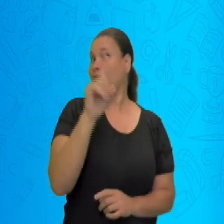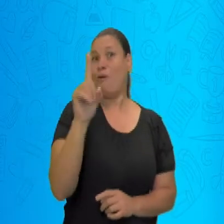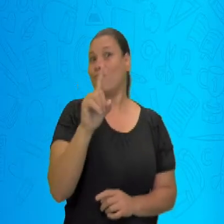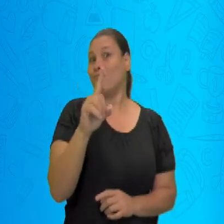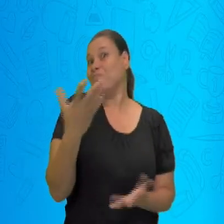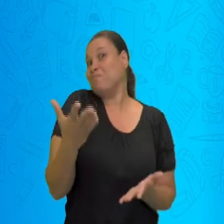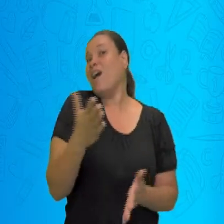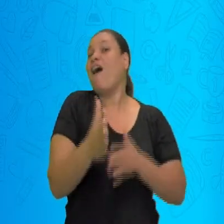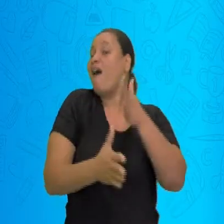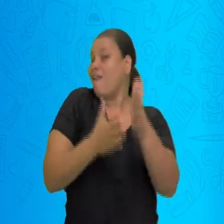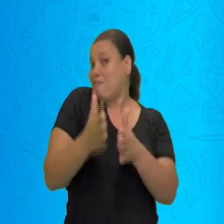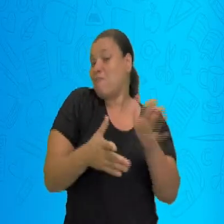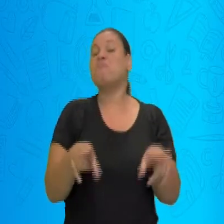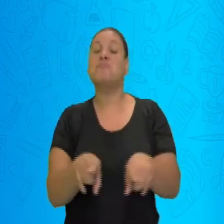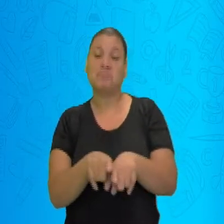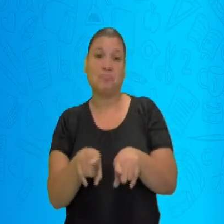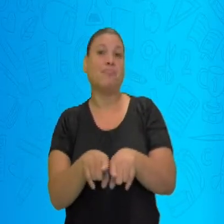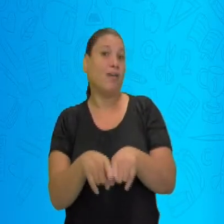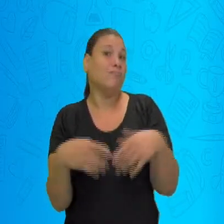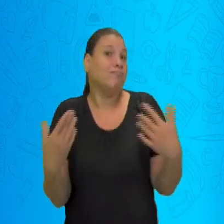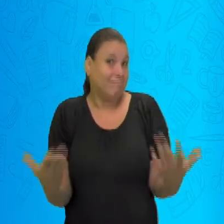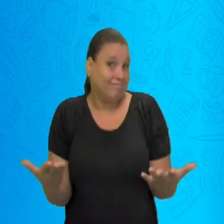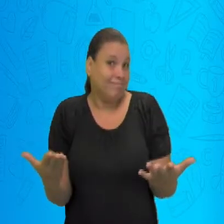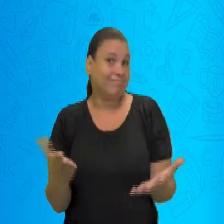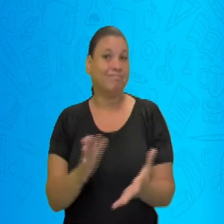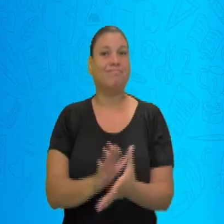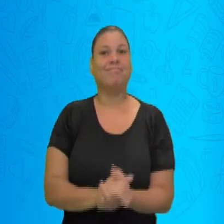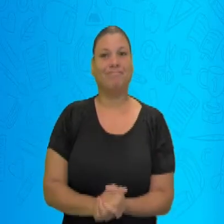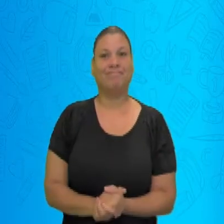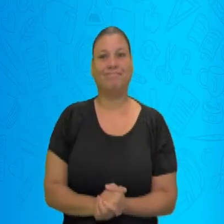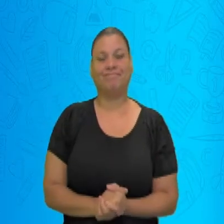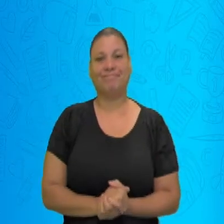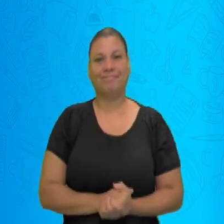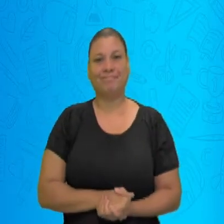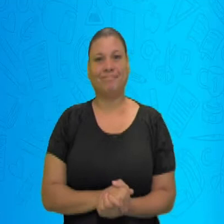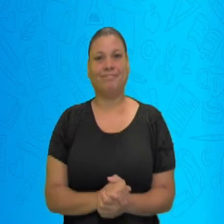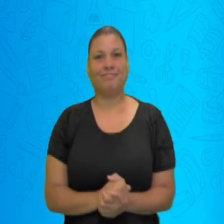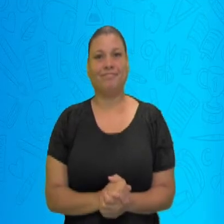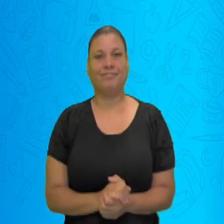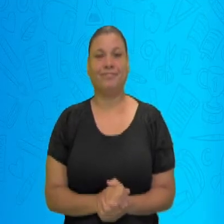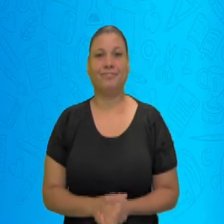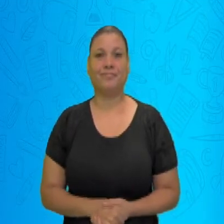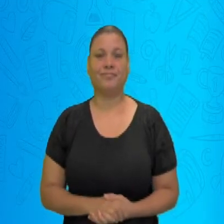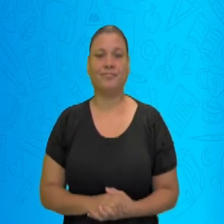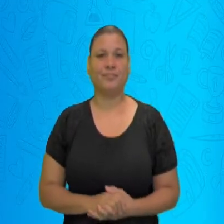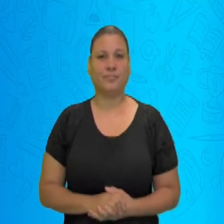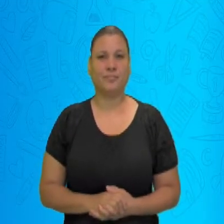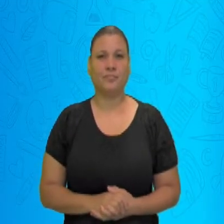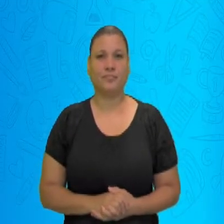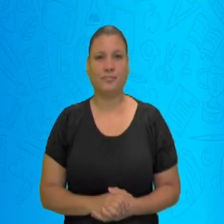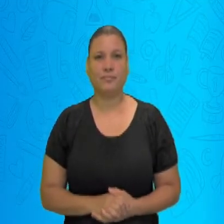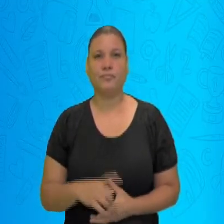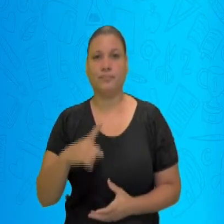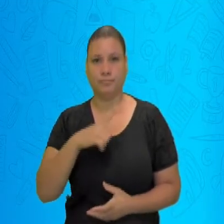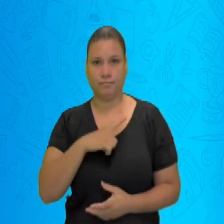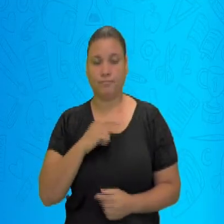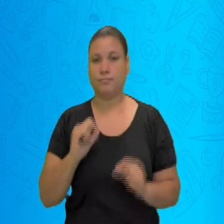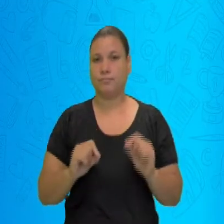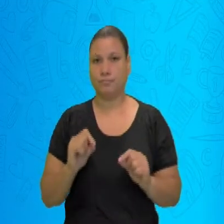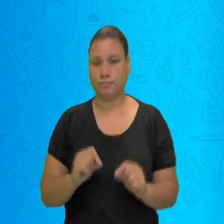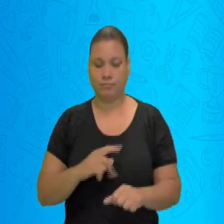Peguei você. Então, nós temos que observar isso também, tá? Nós temos 35